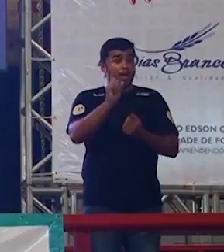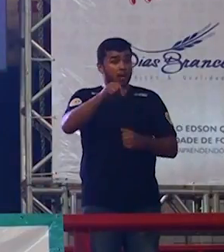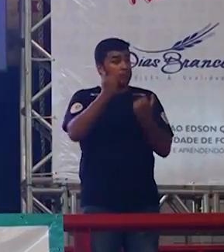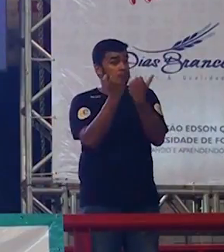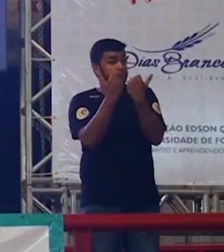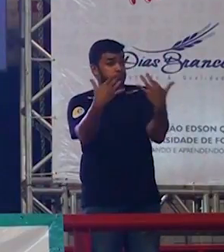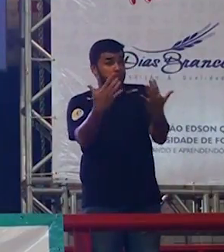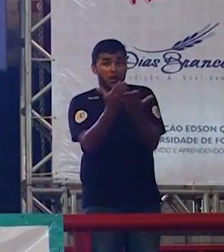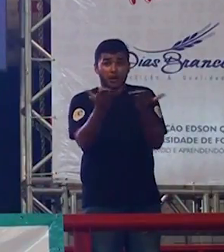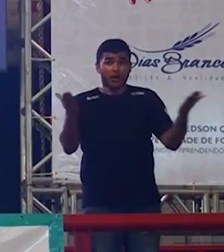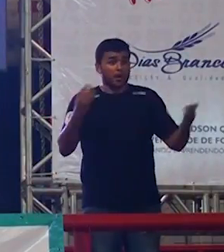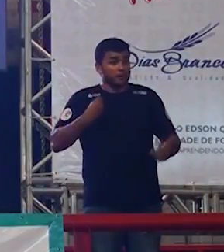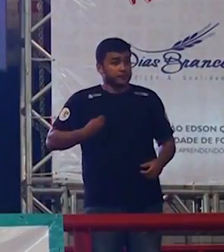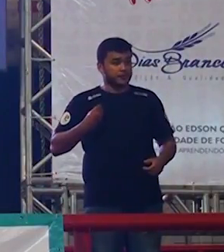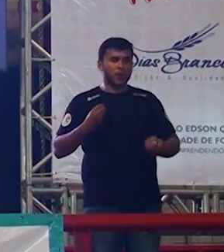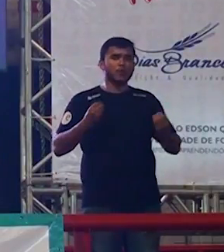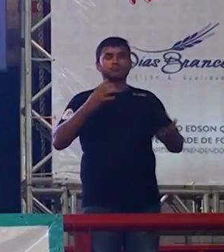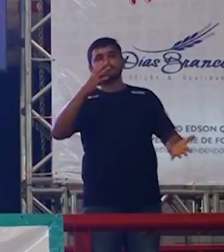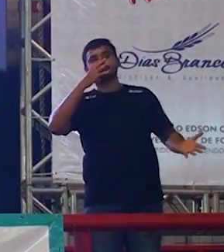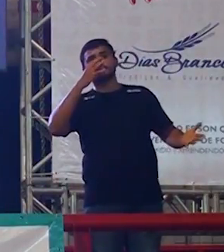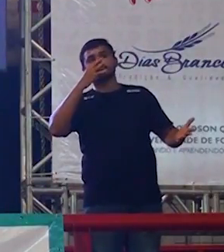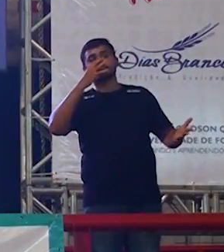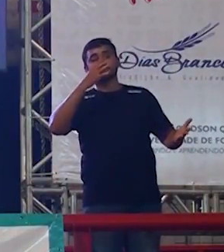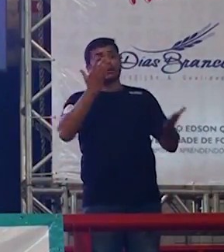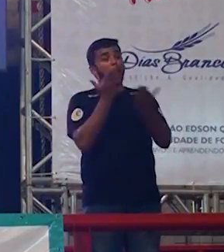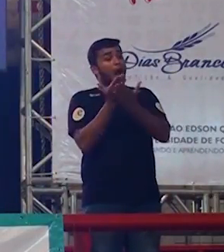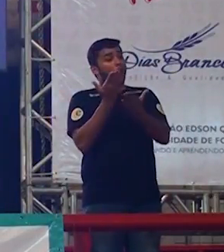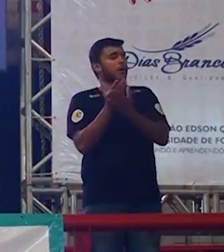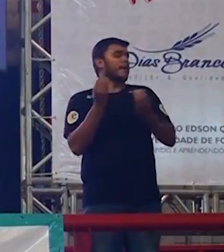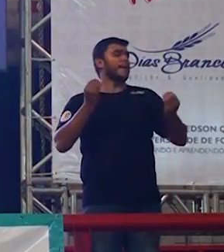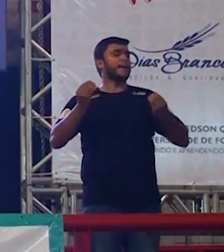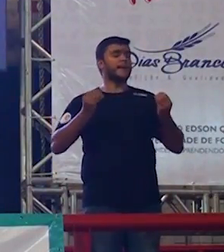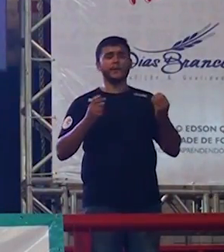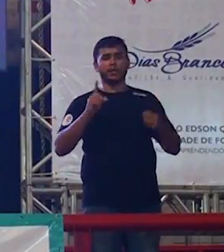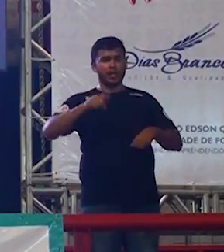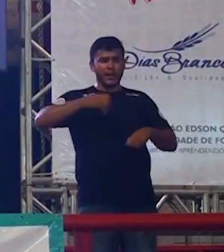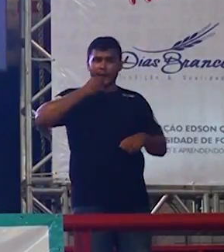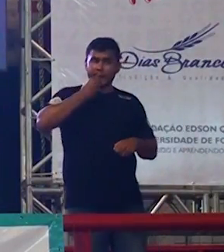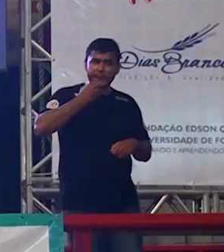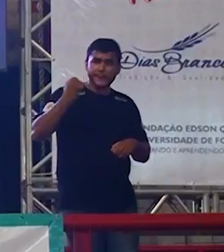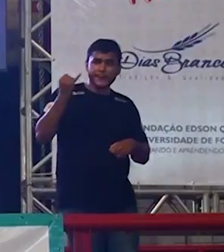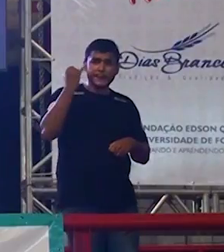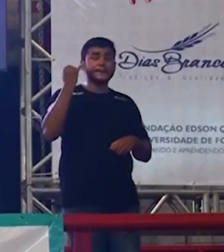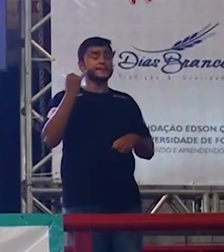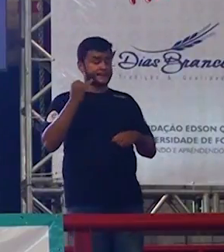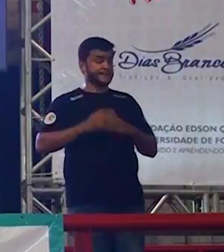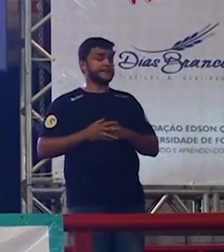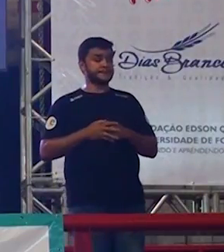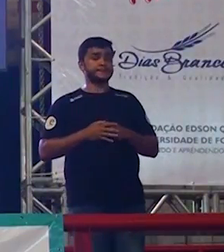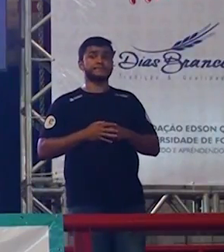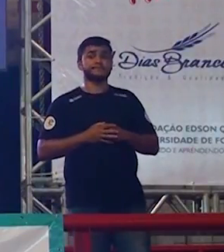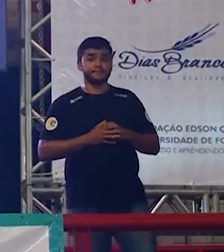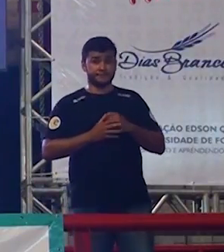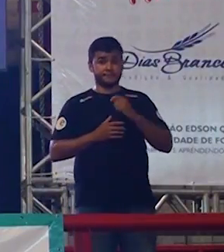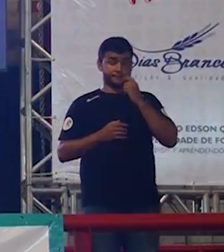aulas presenciais. O momento que você está assistindo aula, como é que você deve aproveitar esse tempo?